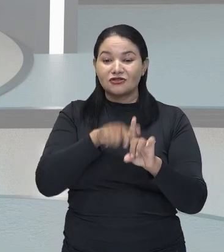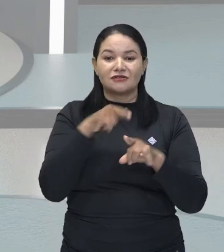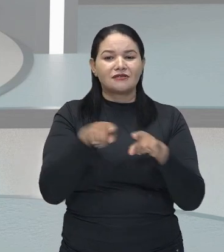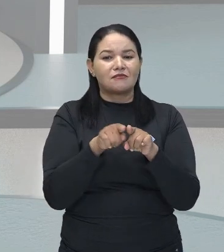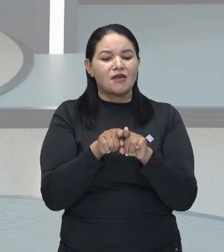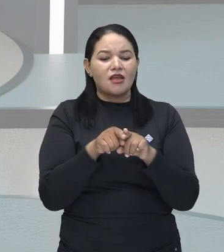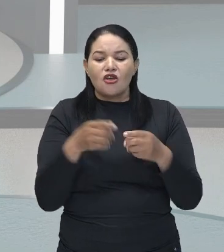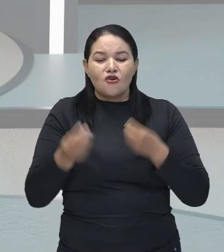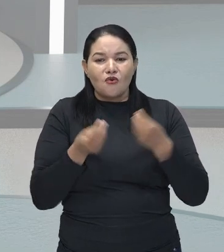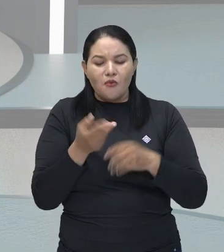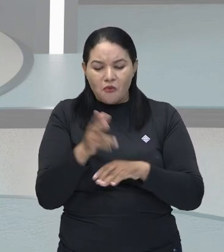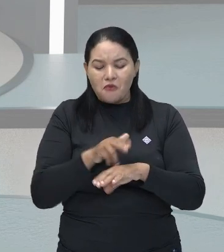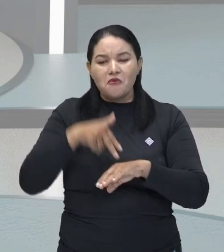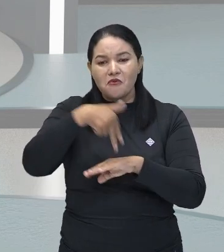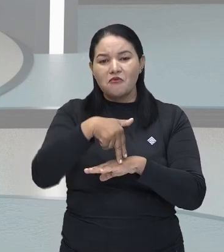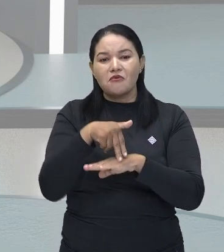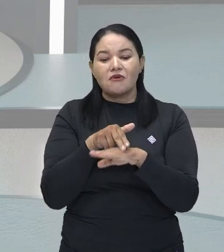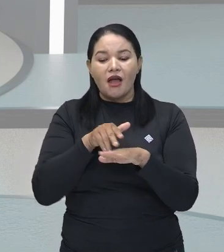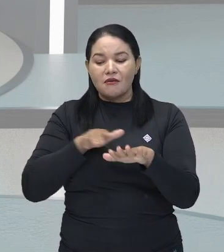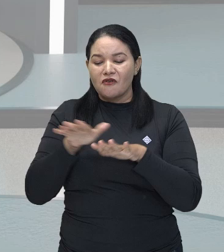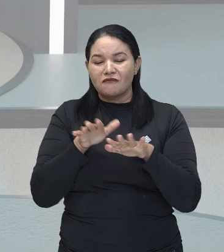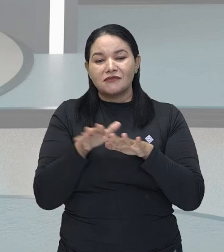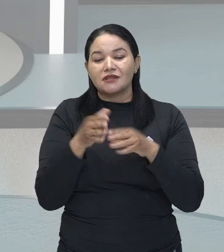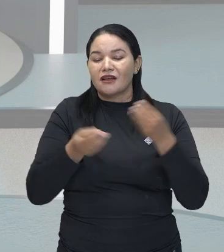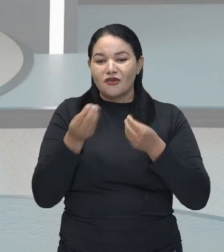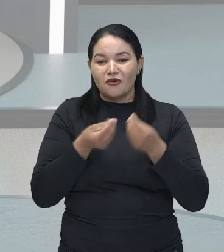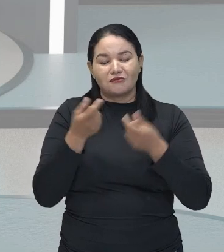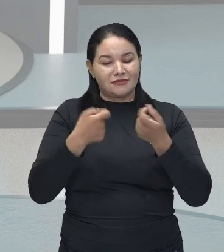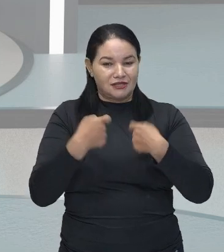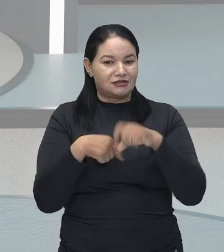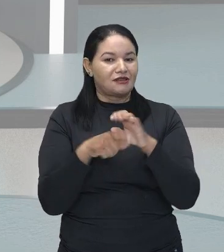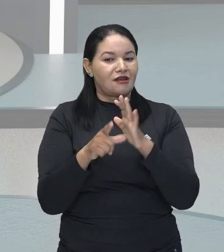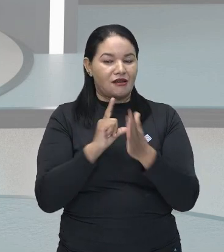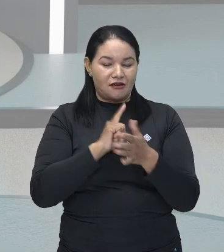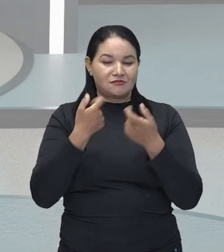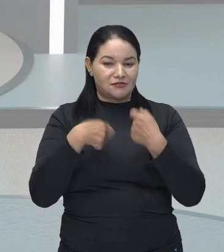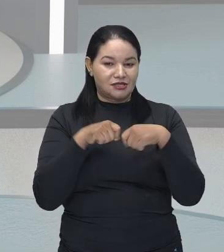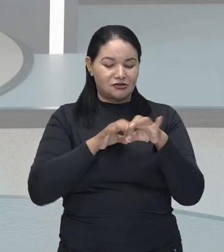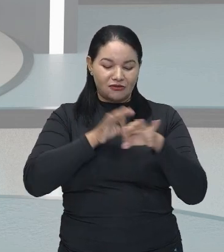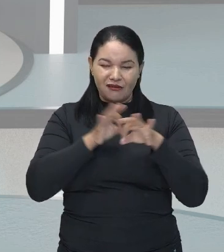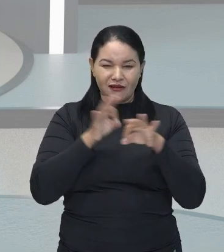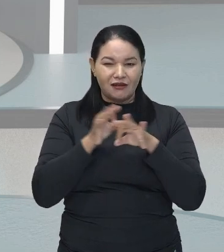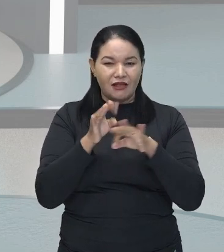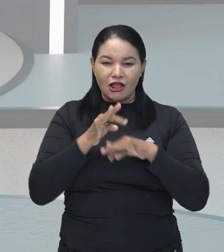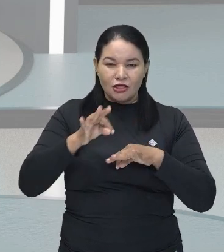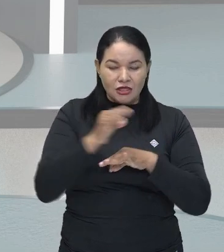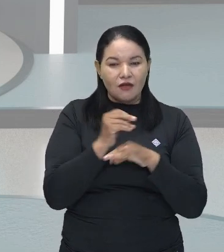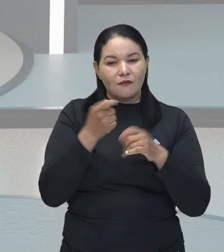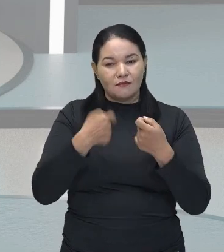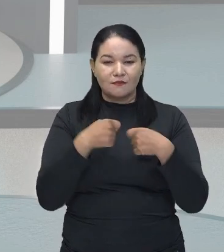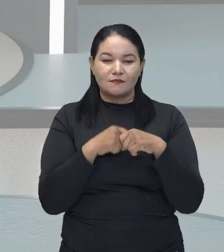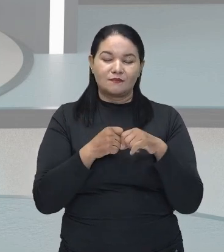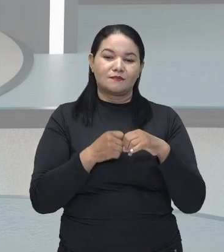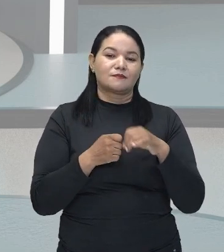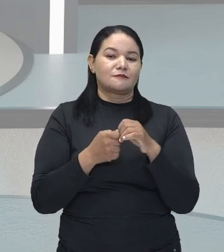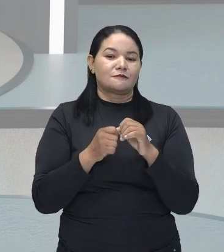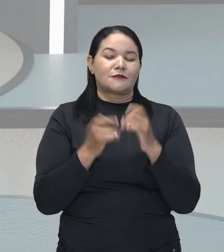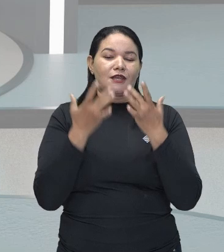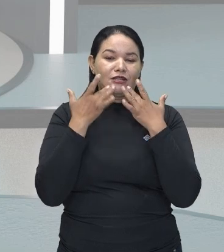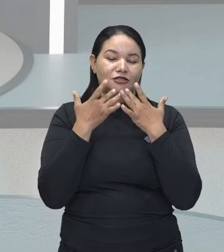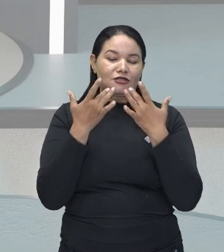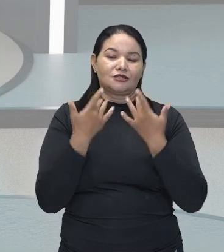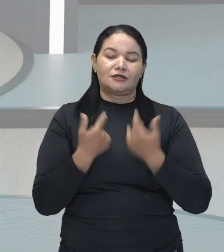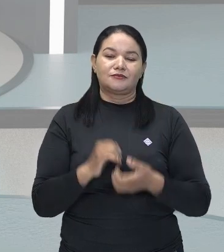se portar em cena? Tudo isso tem que ser muito bem pensado durante a montagem de um espetáculo de